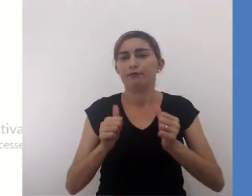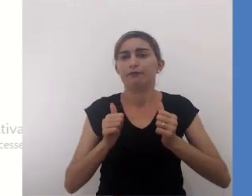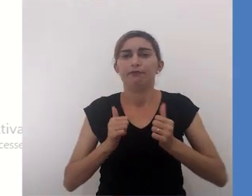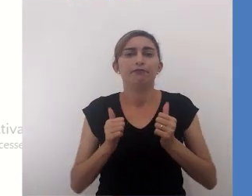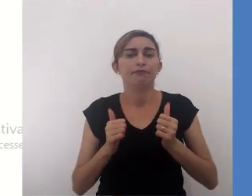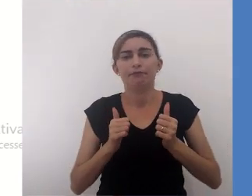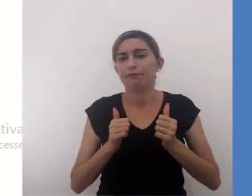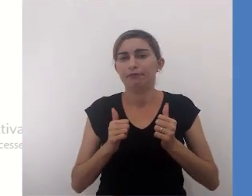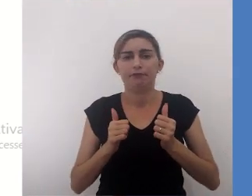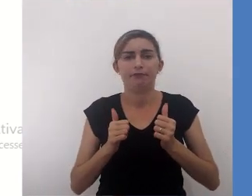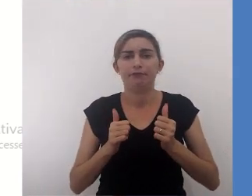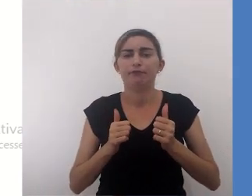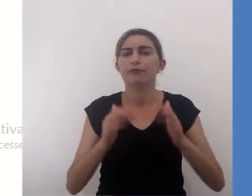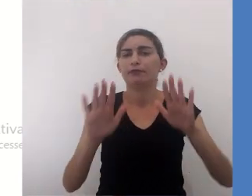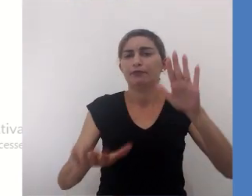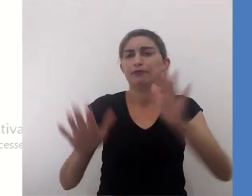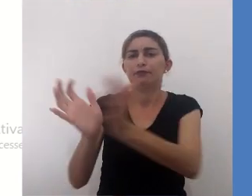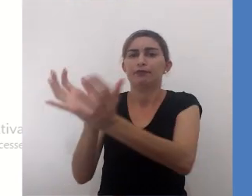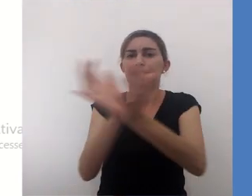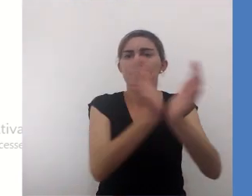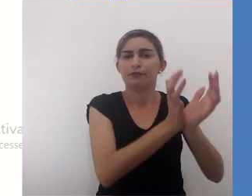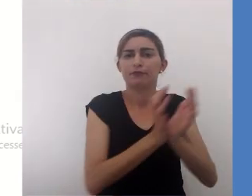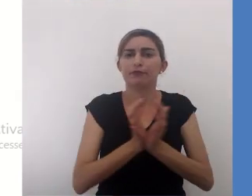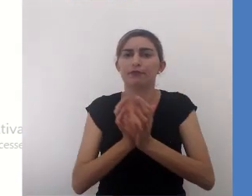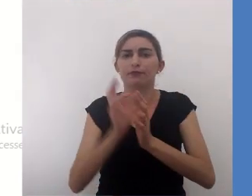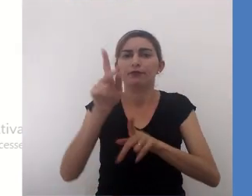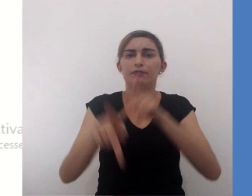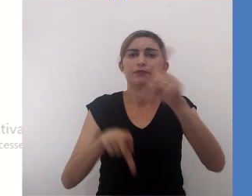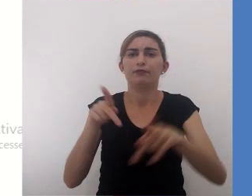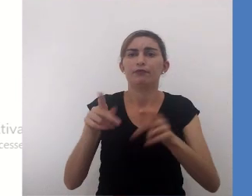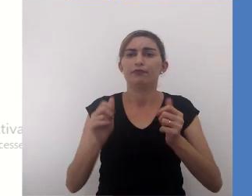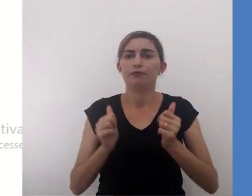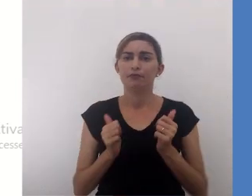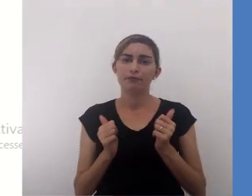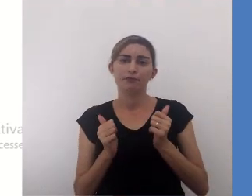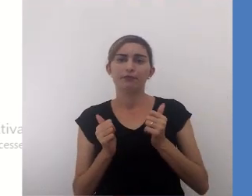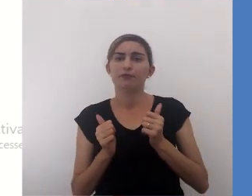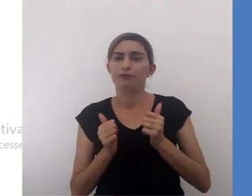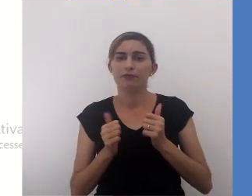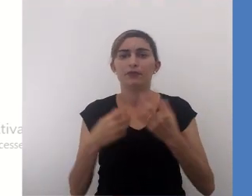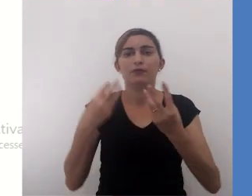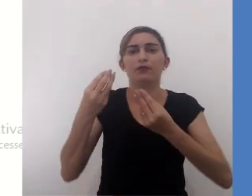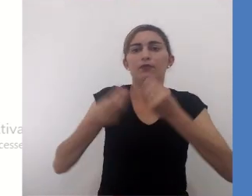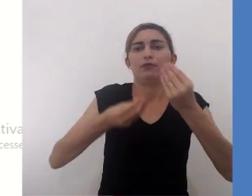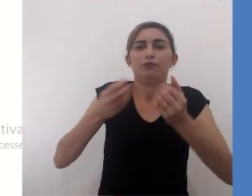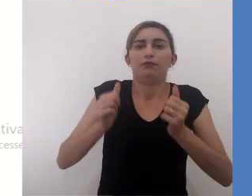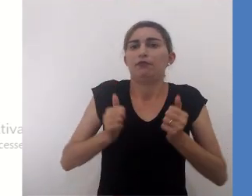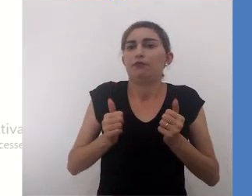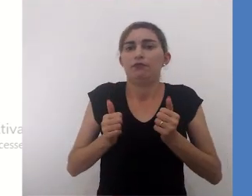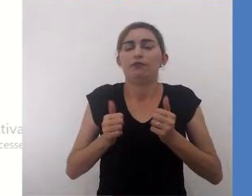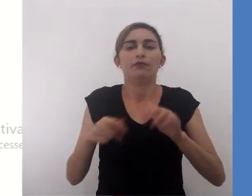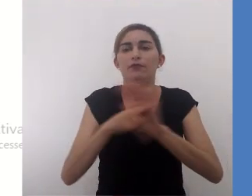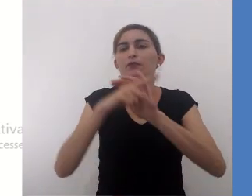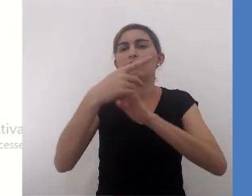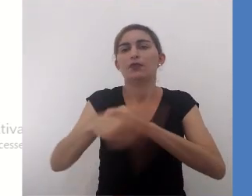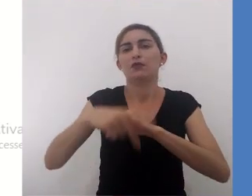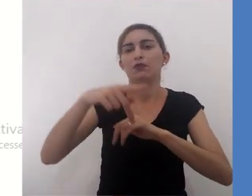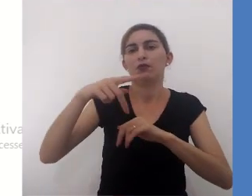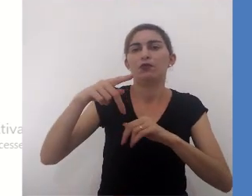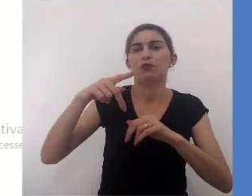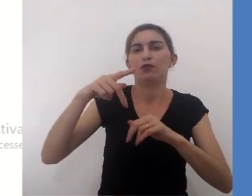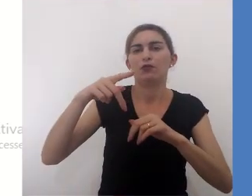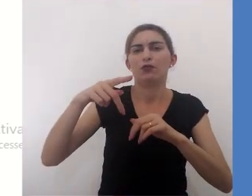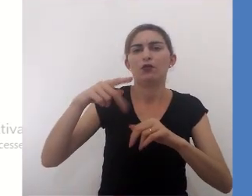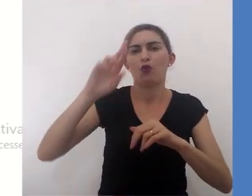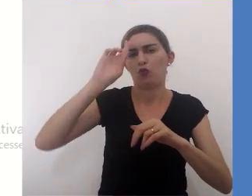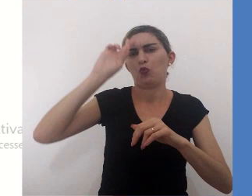ociosidade de determinados grupos da população, como dos proprietários.